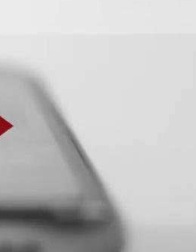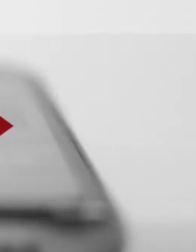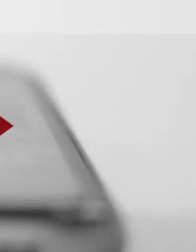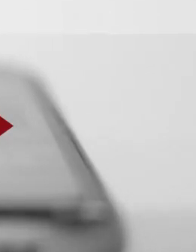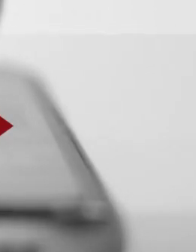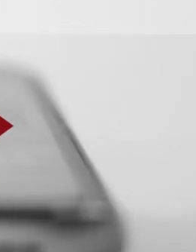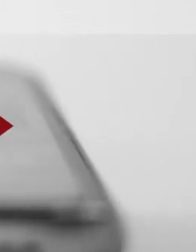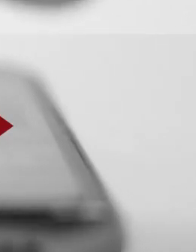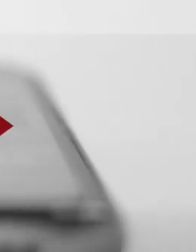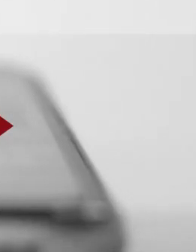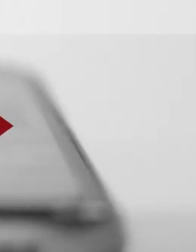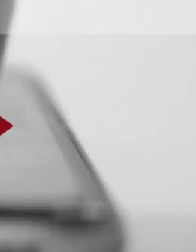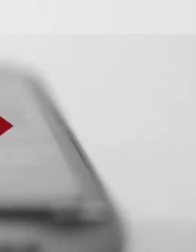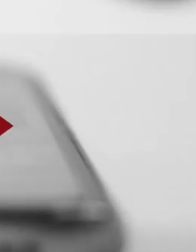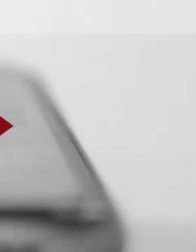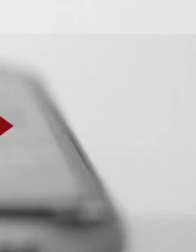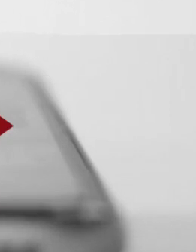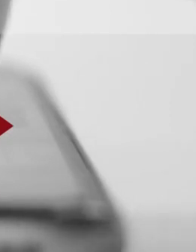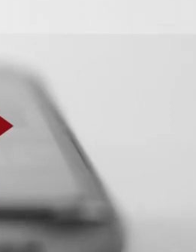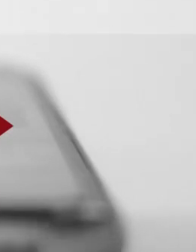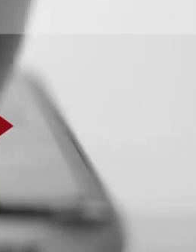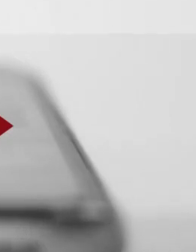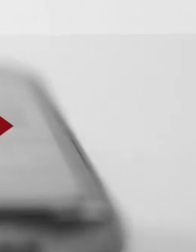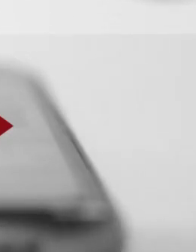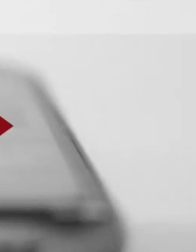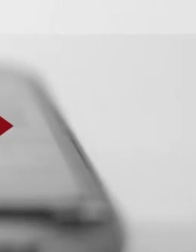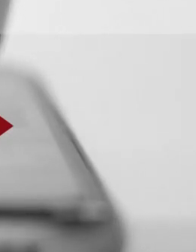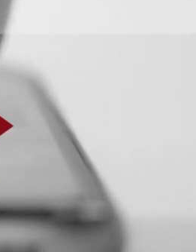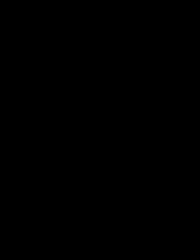que está ali, bem ao lado do botão de inscritos. Um grande abraço e até breve!